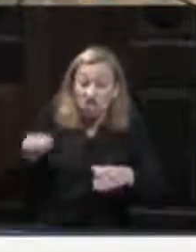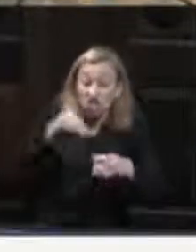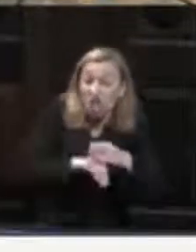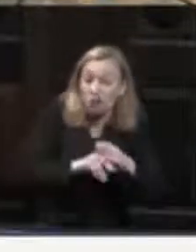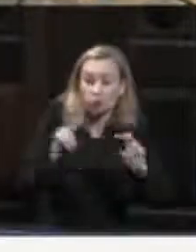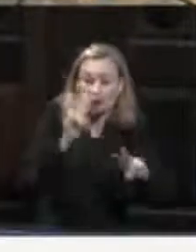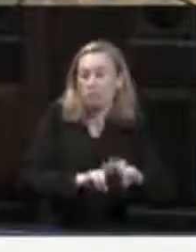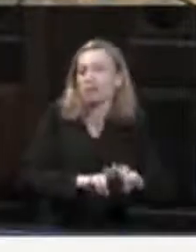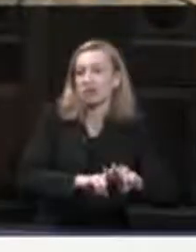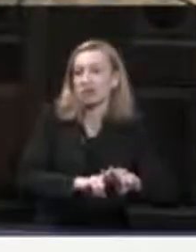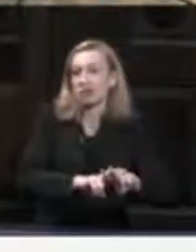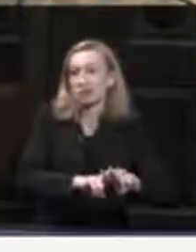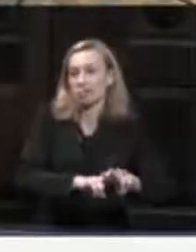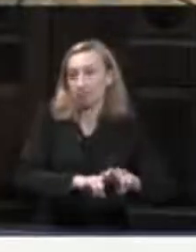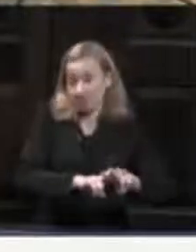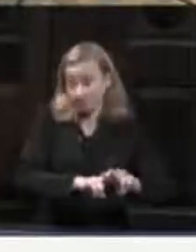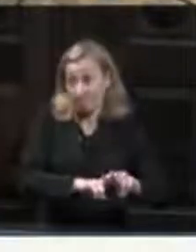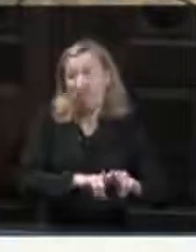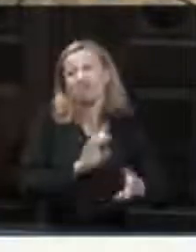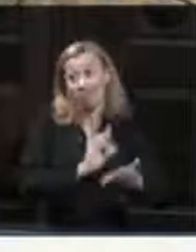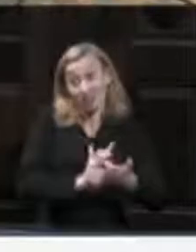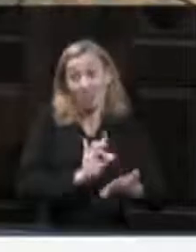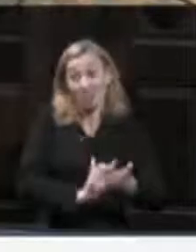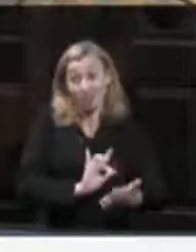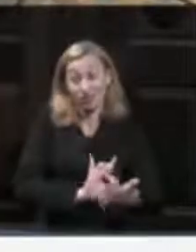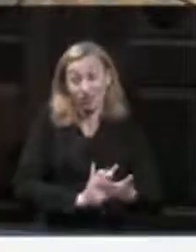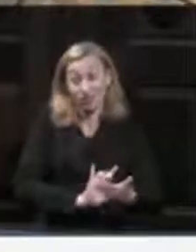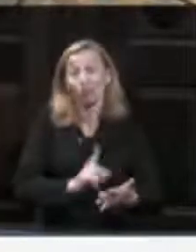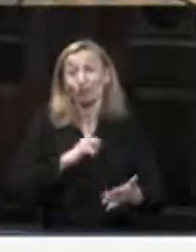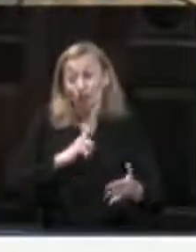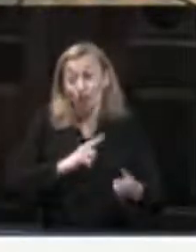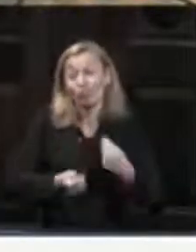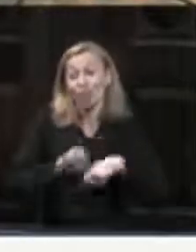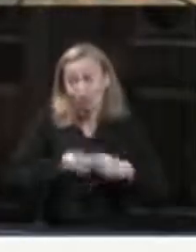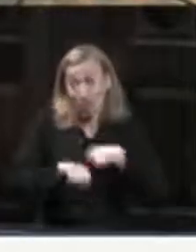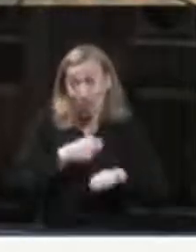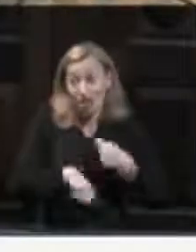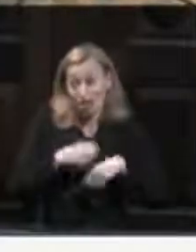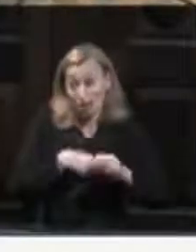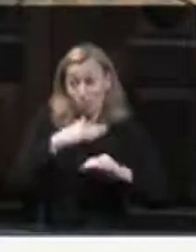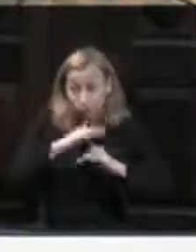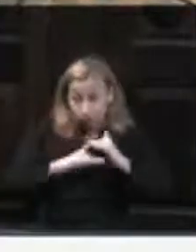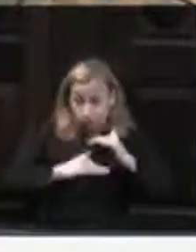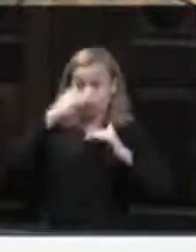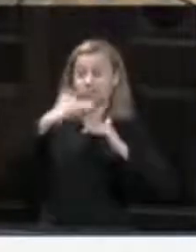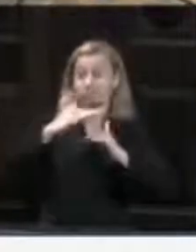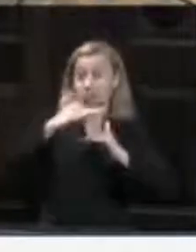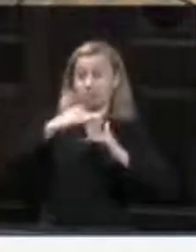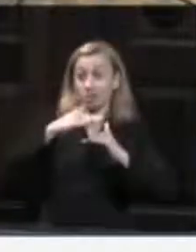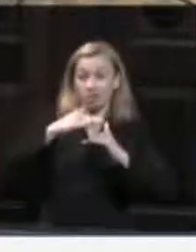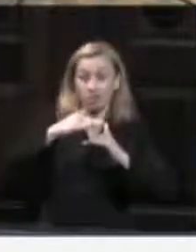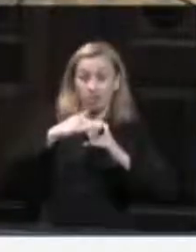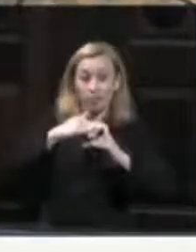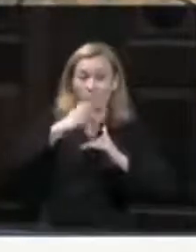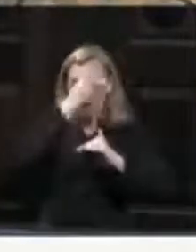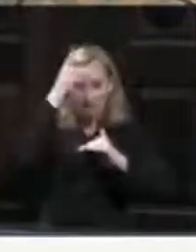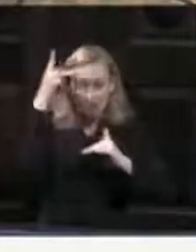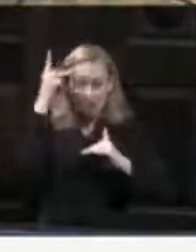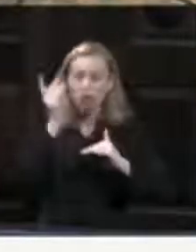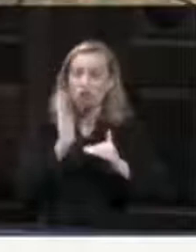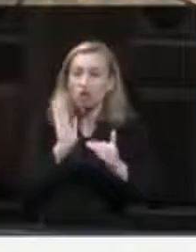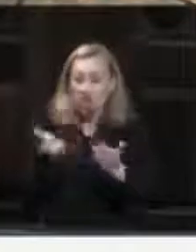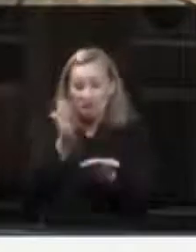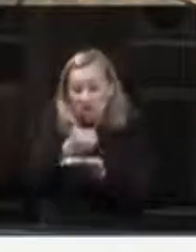é comandado de dentro das penitenciárias, onde há um controle absoluto das facções. As pessoas já são